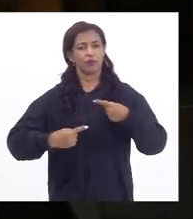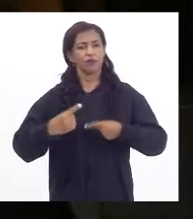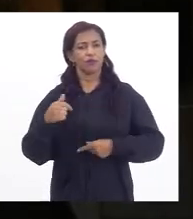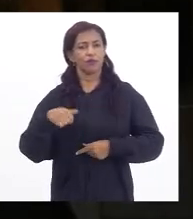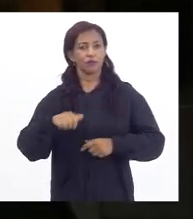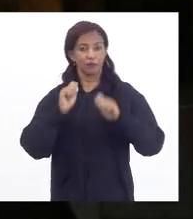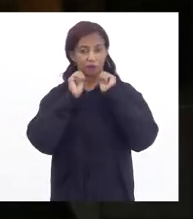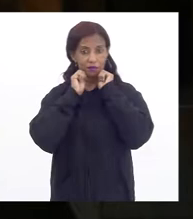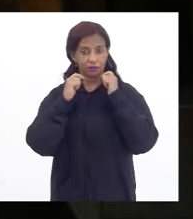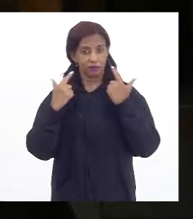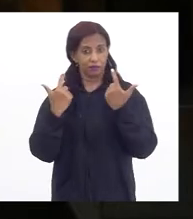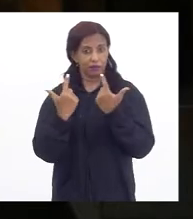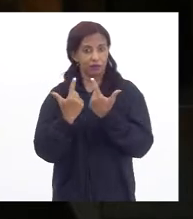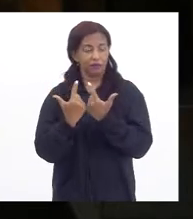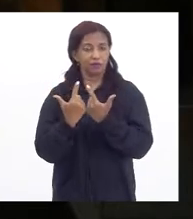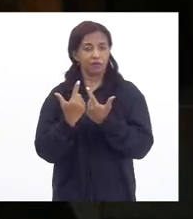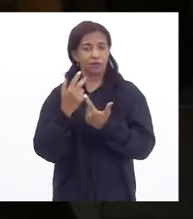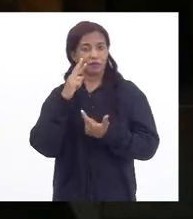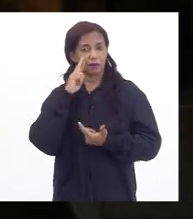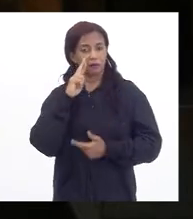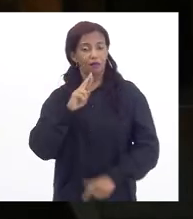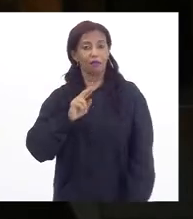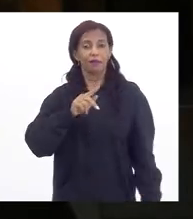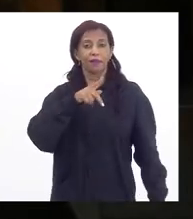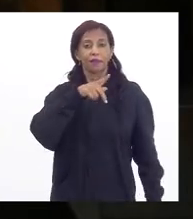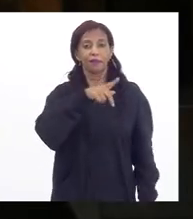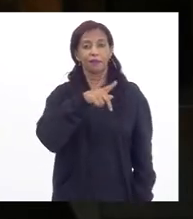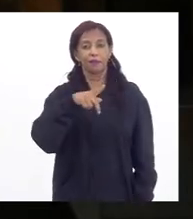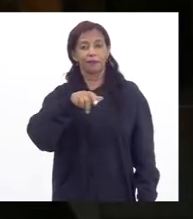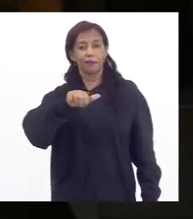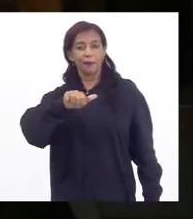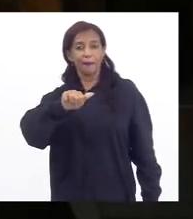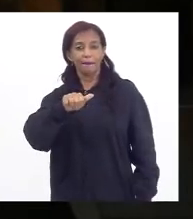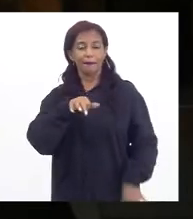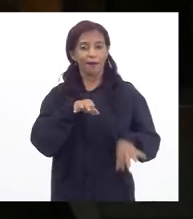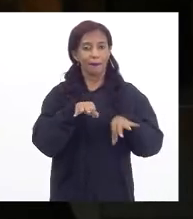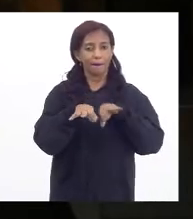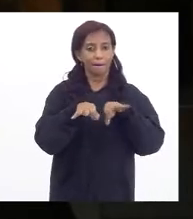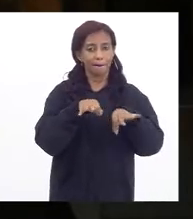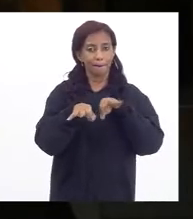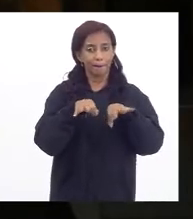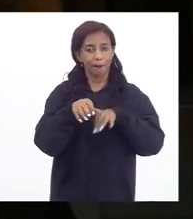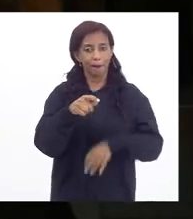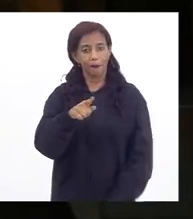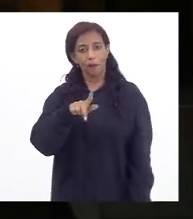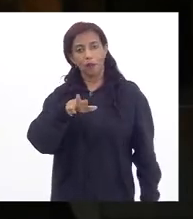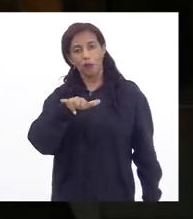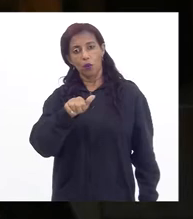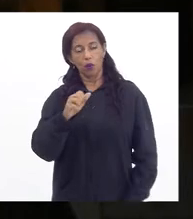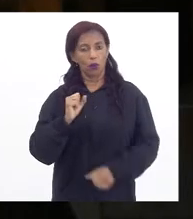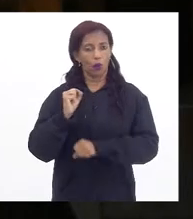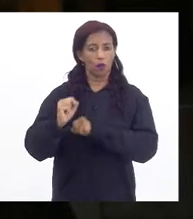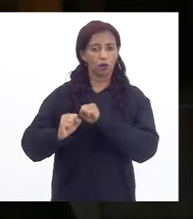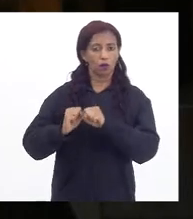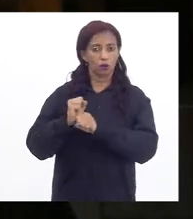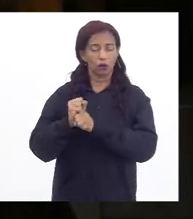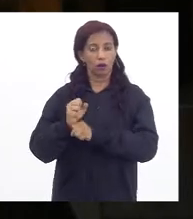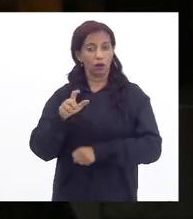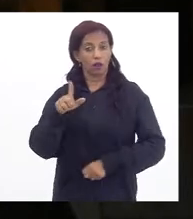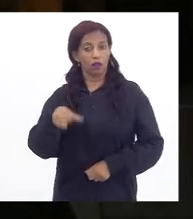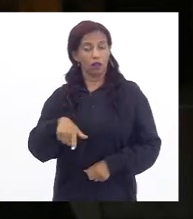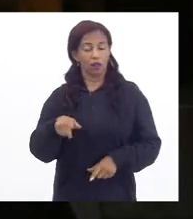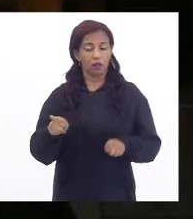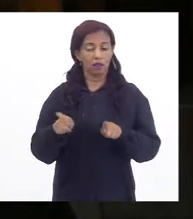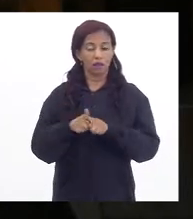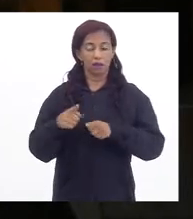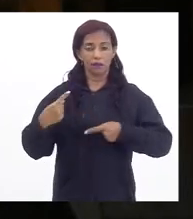Fluminense da revisão do PPA, isto é, do Plano Plurianual, e